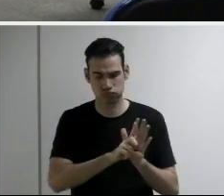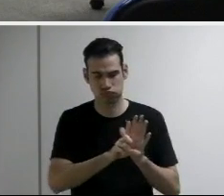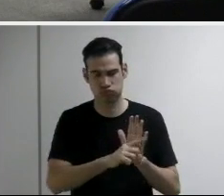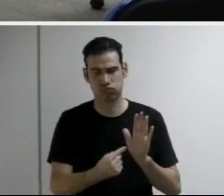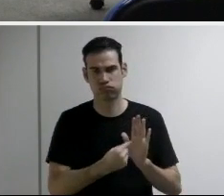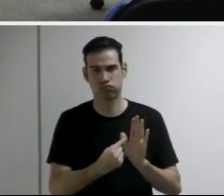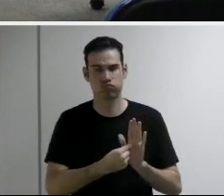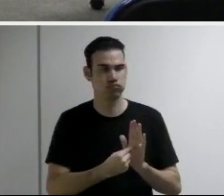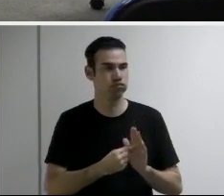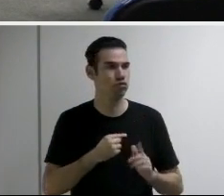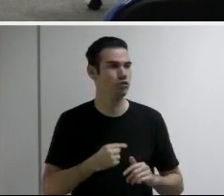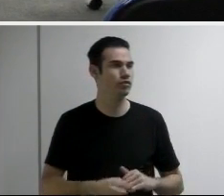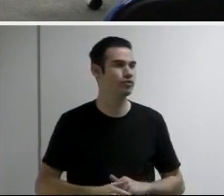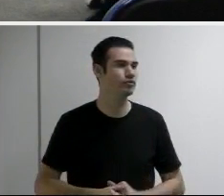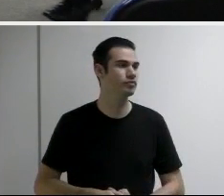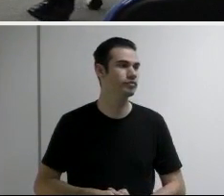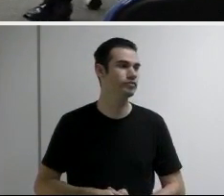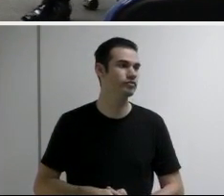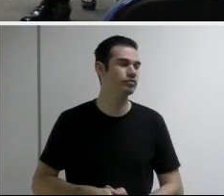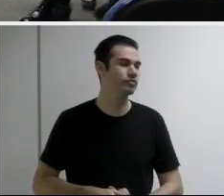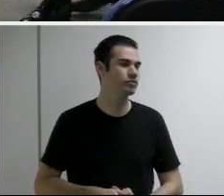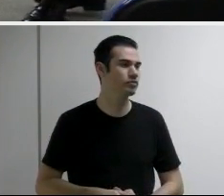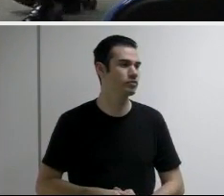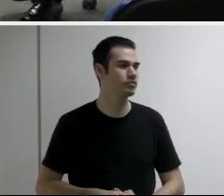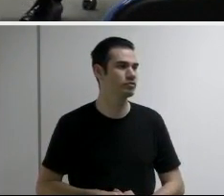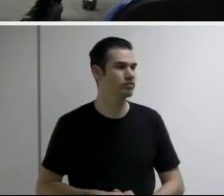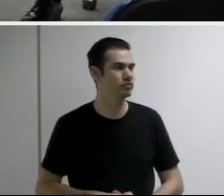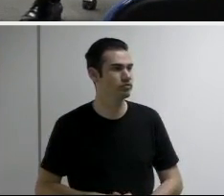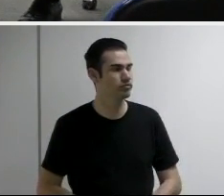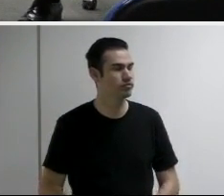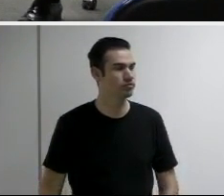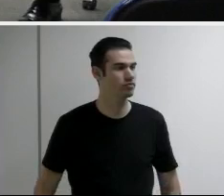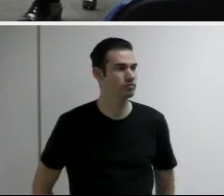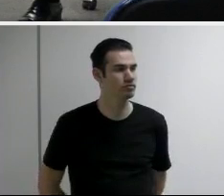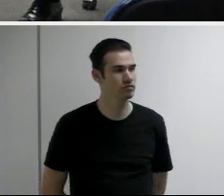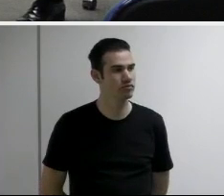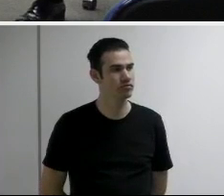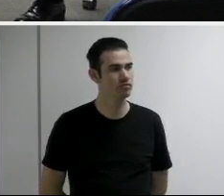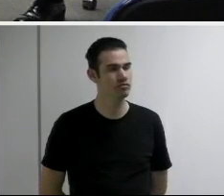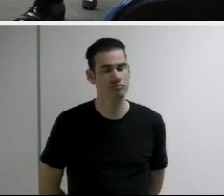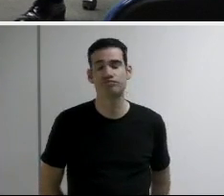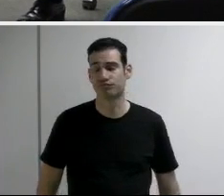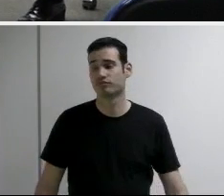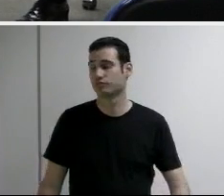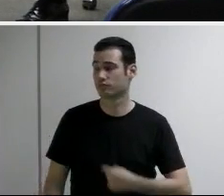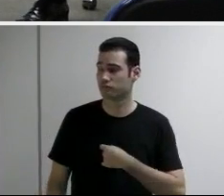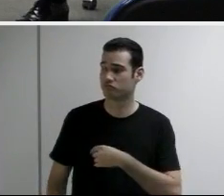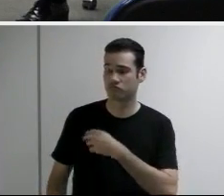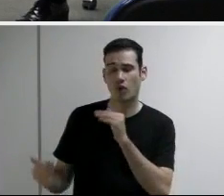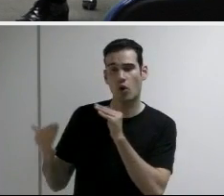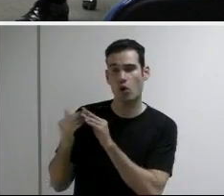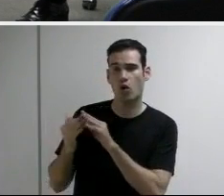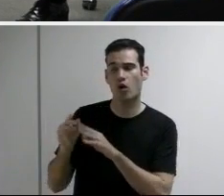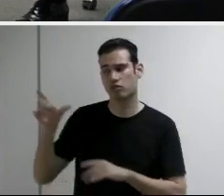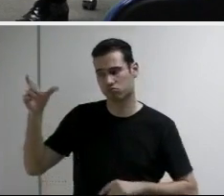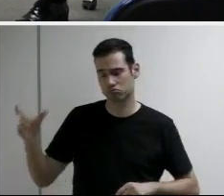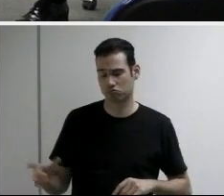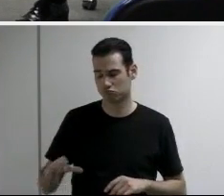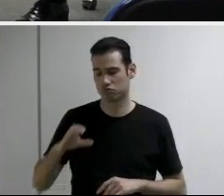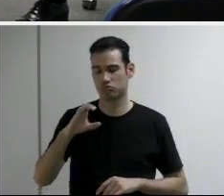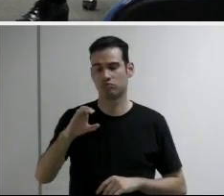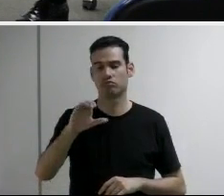Obrigado, Cláudio. Vou aproveitar e responder agora, mas eu gostaria de endossar tudo o que o Cláudio respondeu, principalmente na primeira, né, em